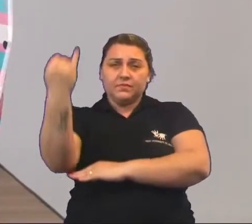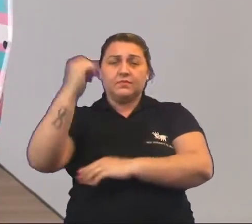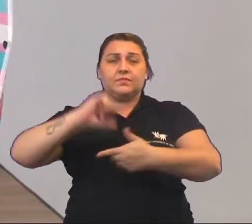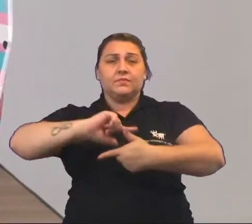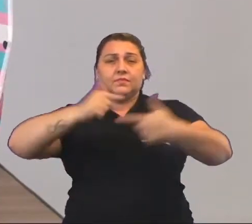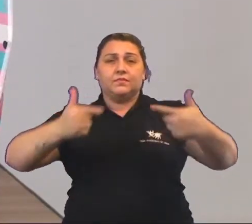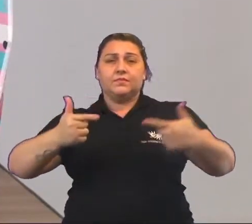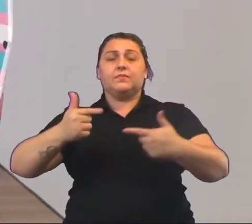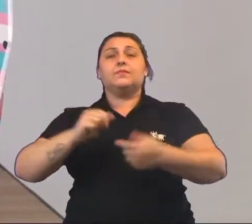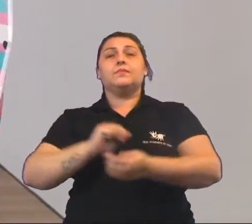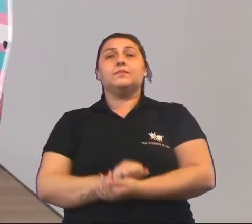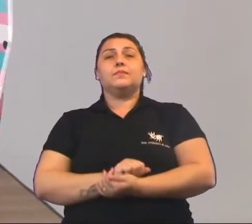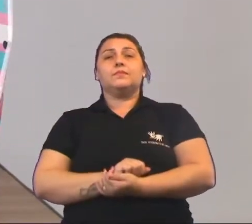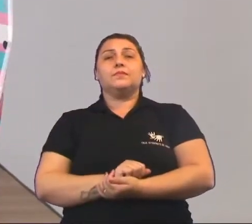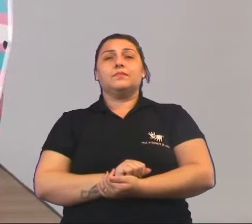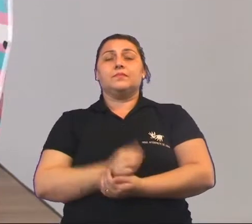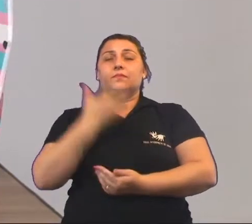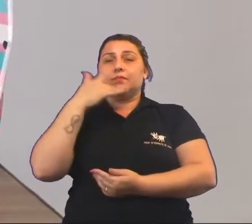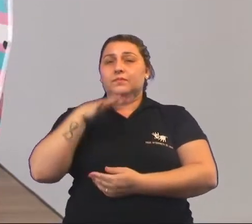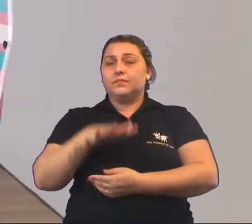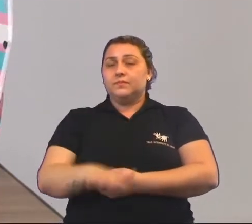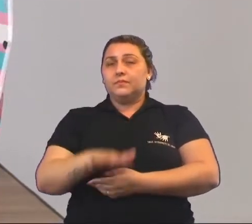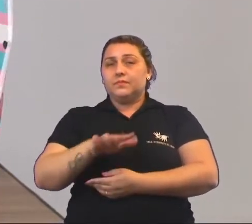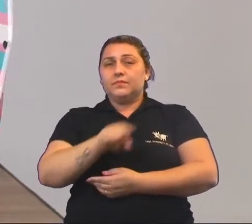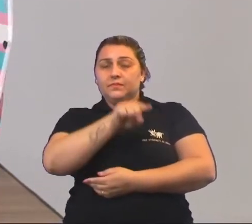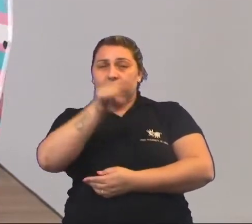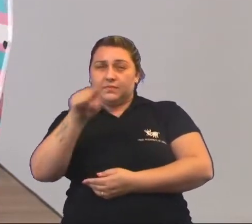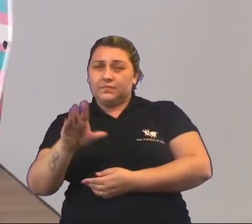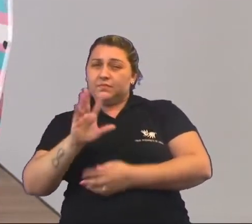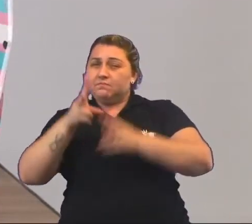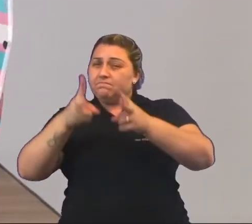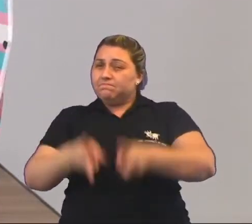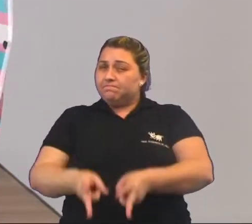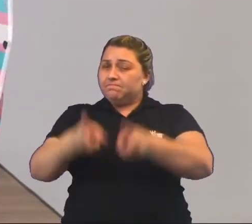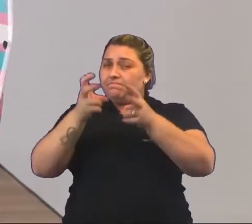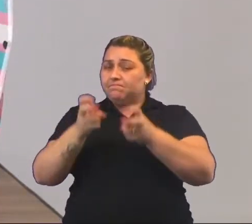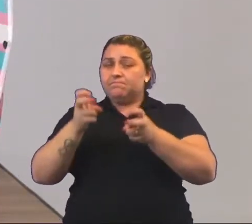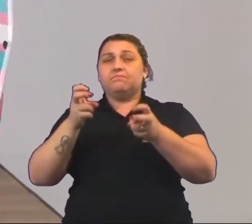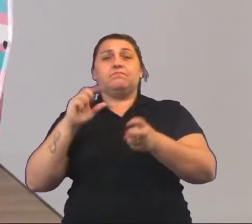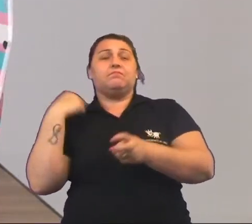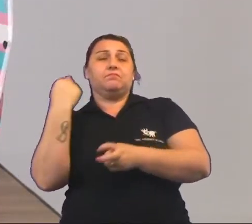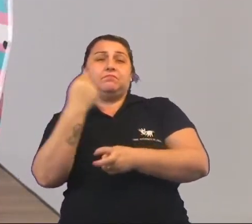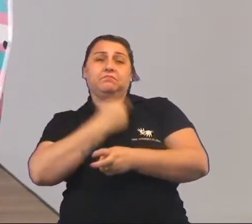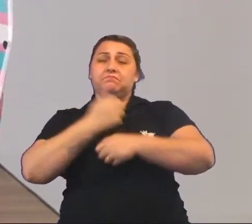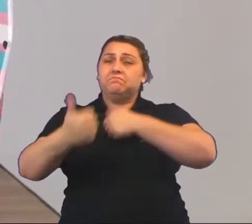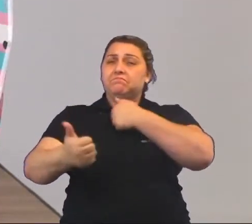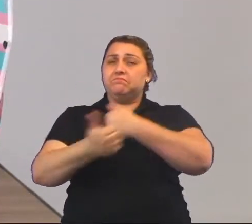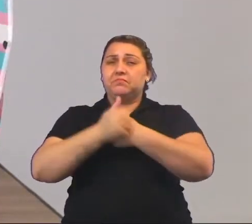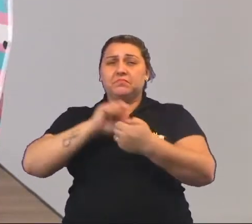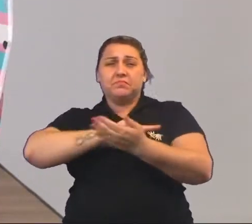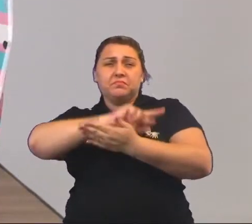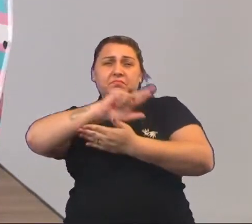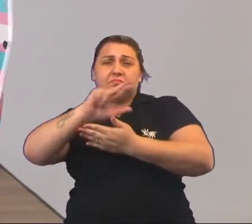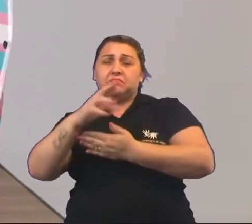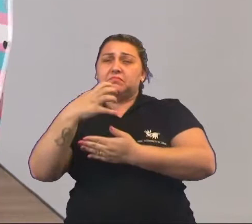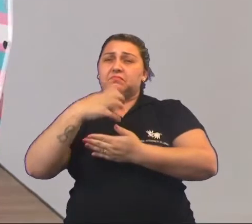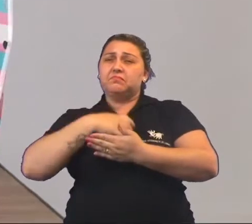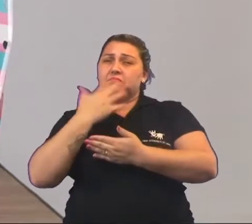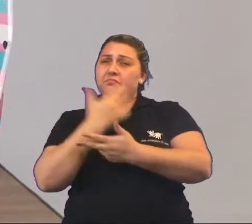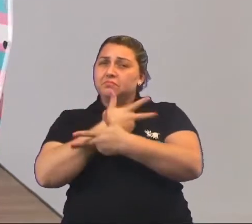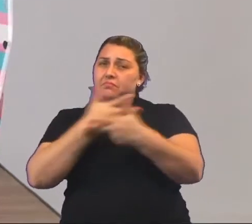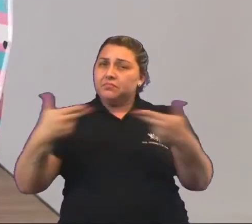figuras geométricas. Crianças, vocês já observaram que ao nosso redor está cheio de formas e